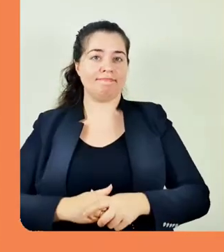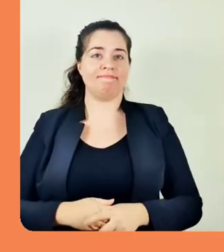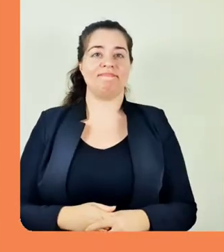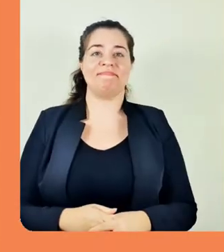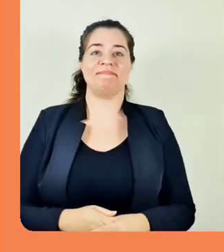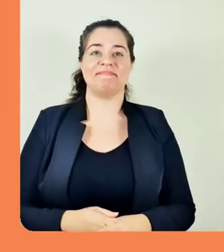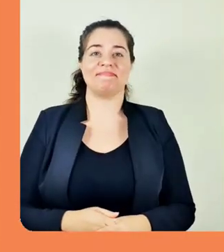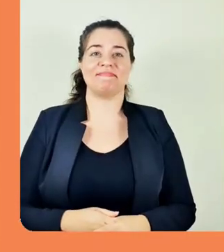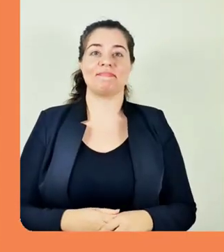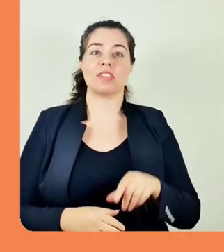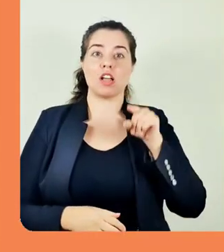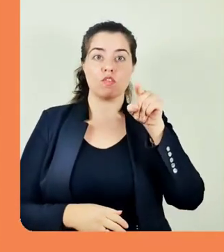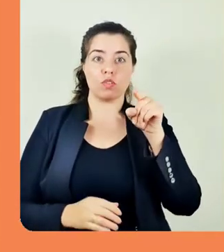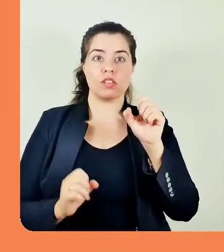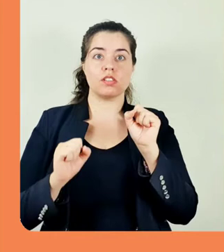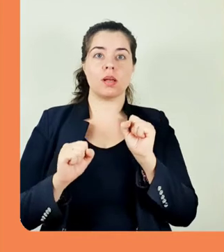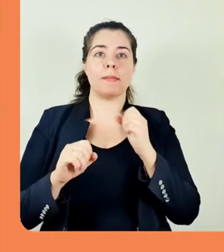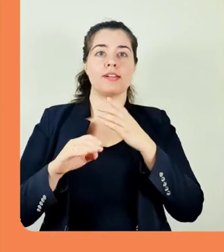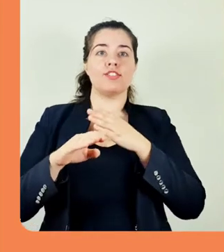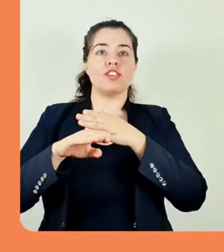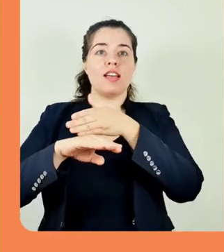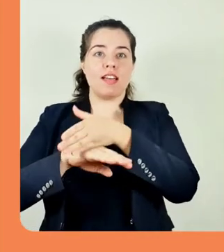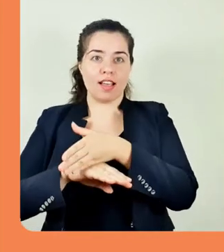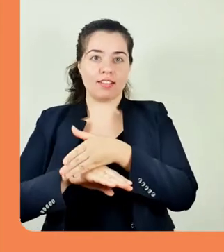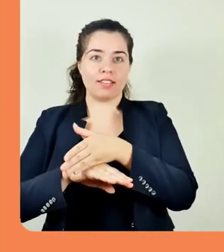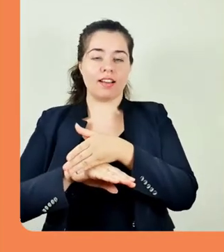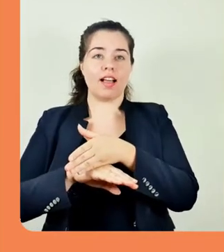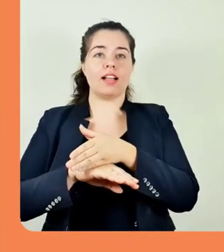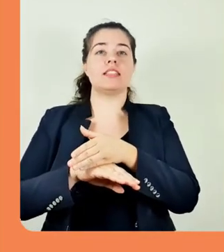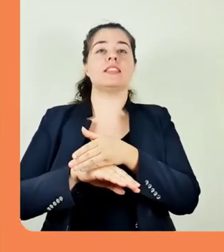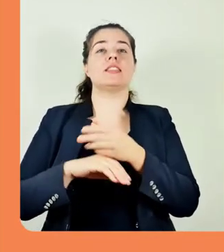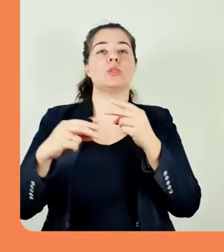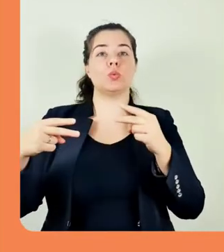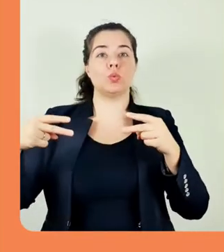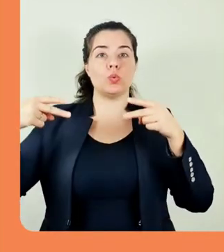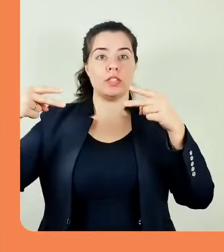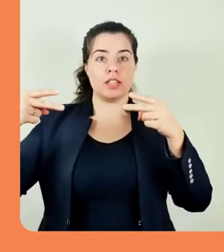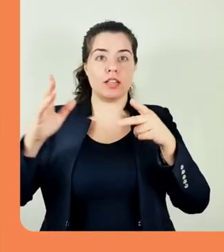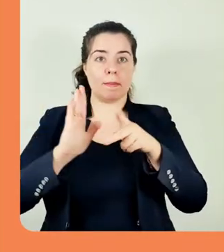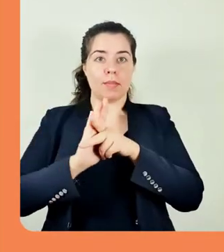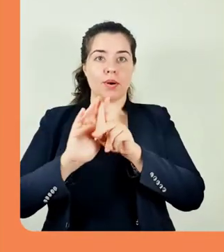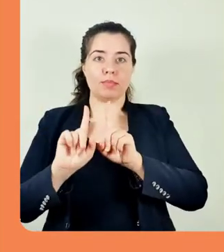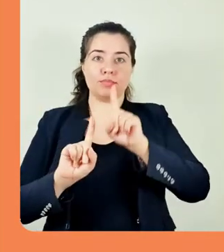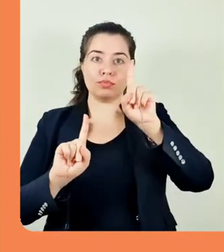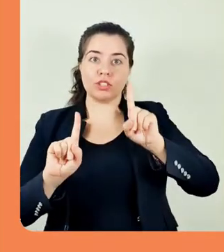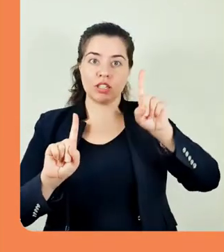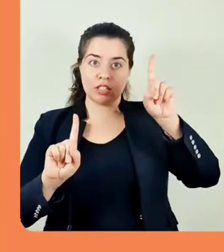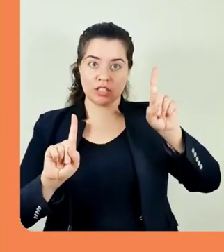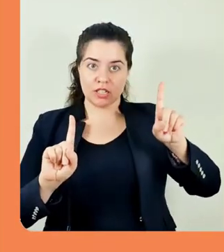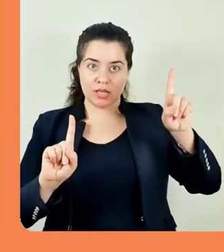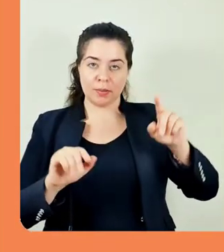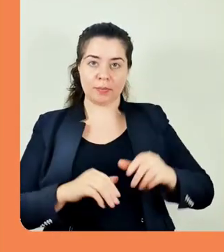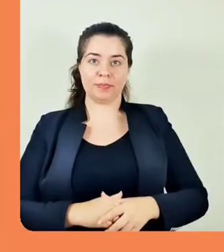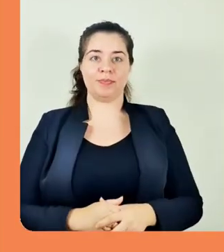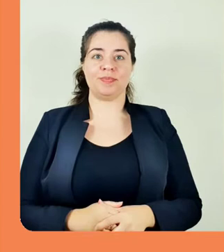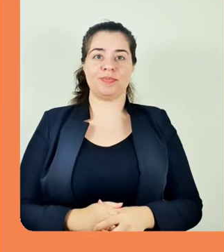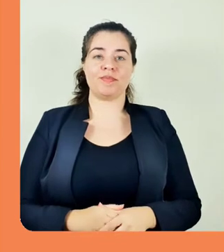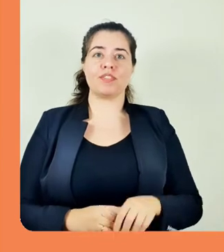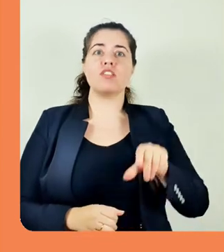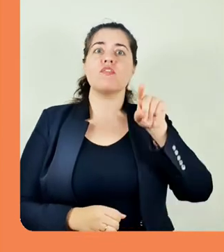mas os seus alunos eles vão ter acesso a esse ranking essas informações que nós veremos você pode